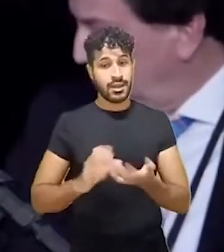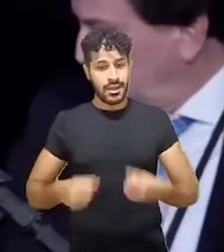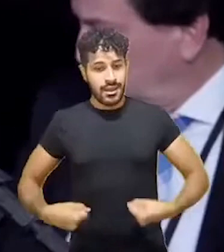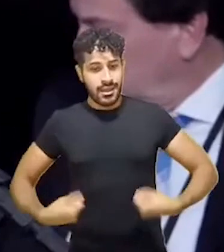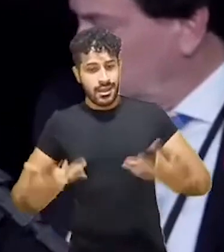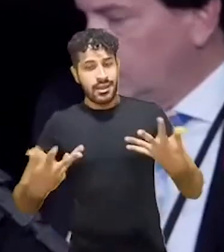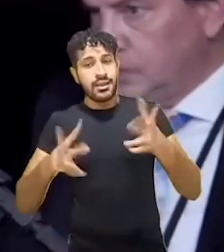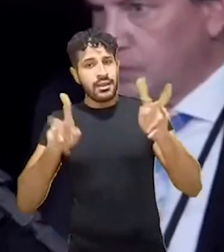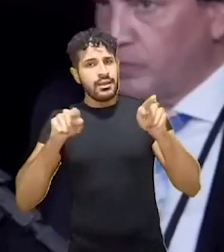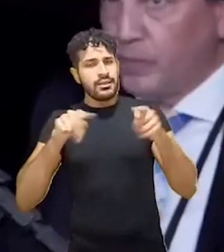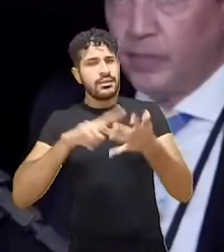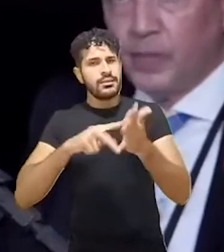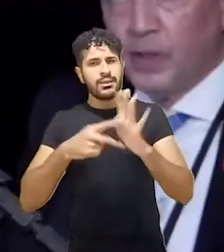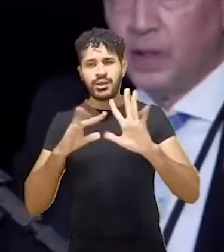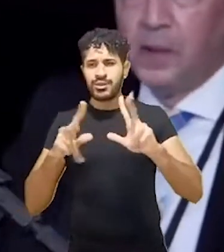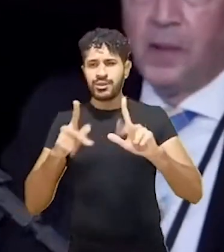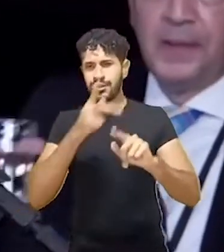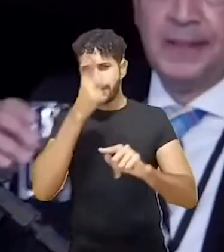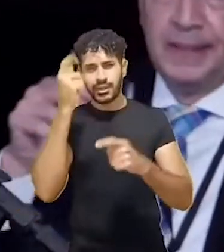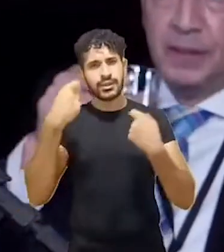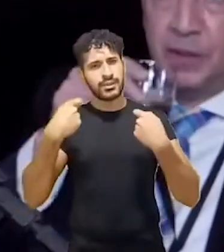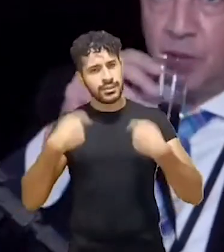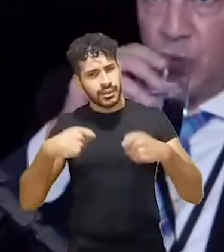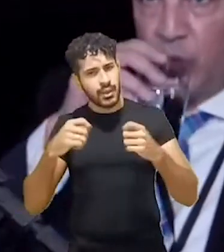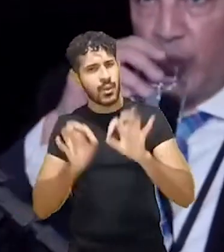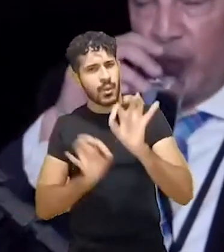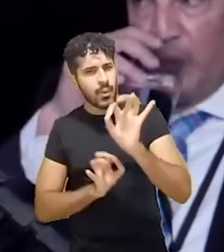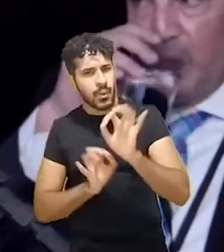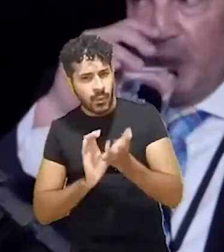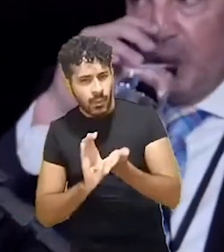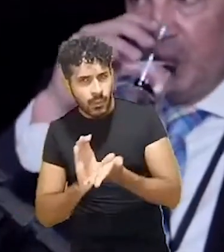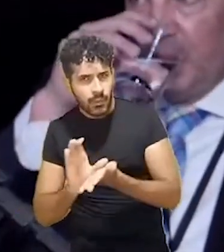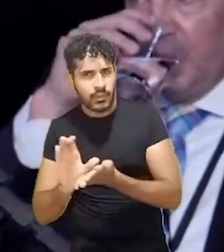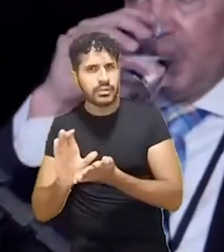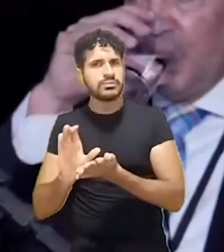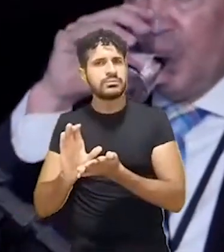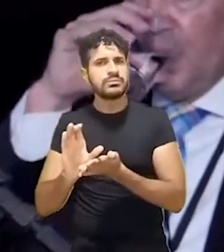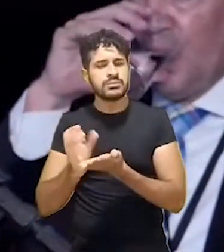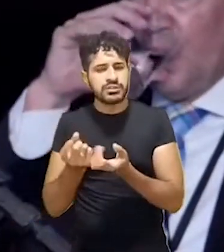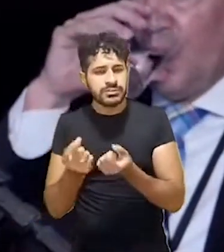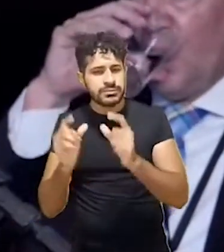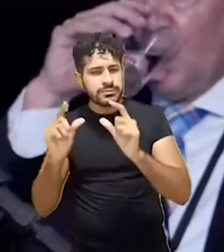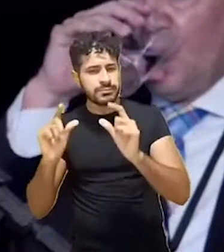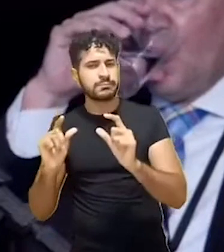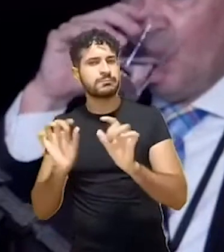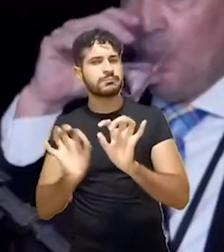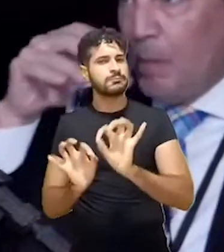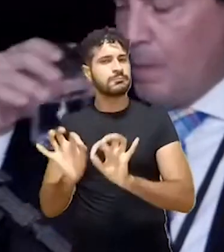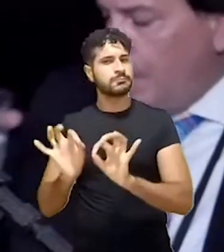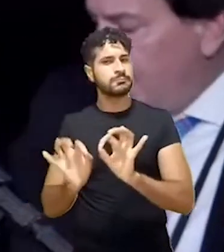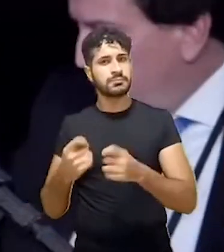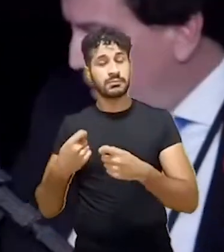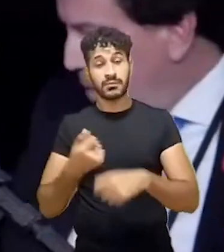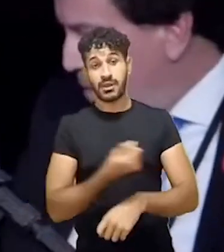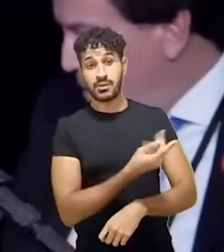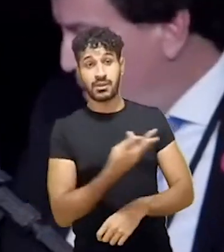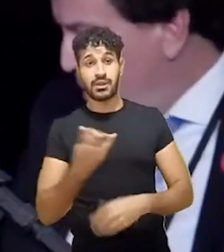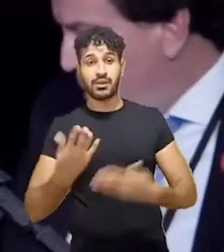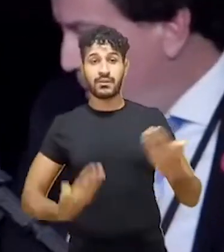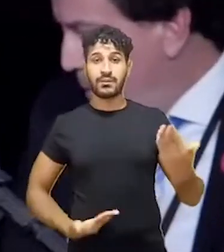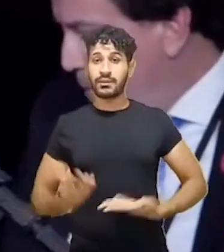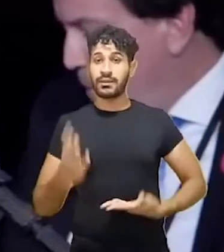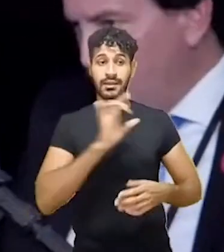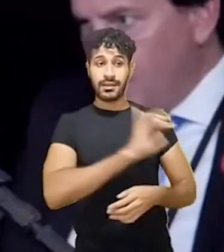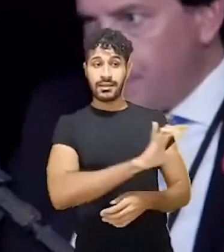que todo mundo vai ter que começar apertando o cinto porque a quantidade de funcionários em cada Ministério